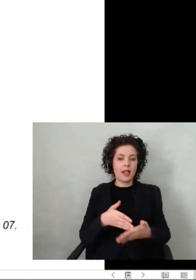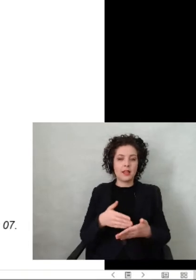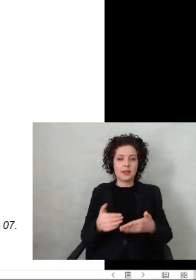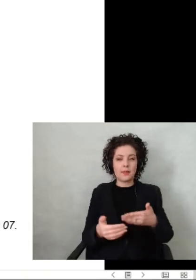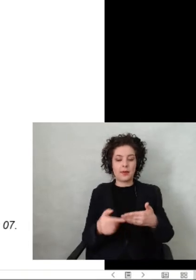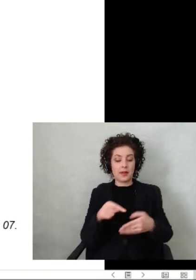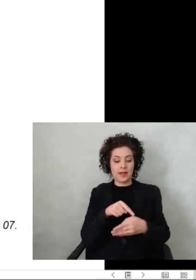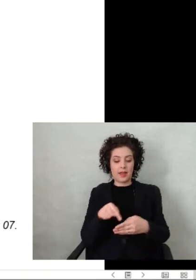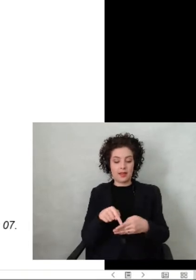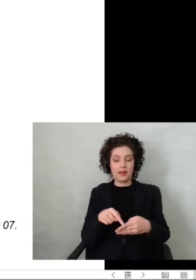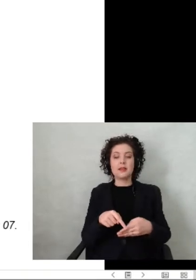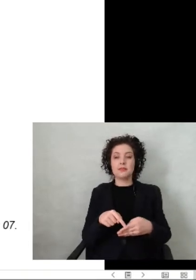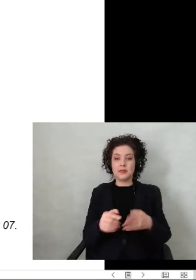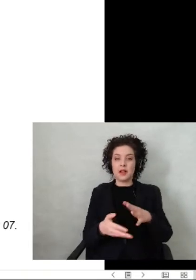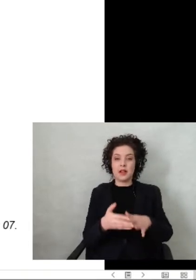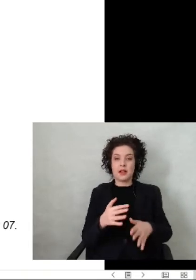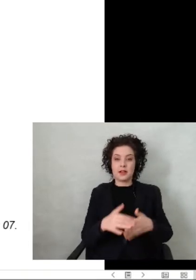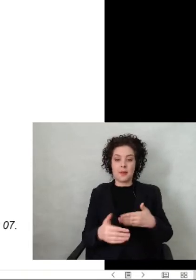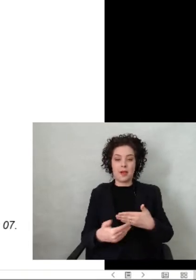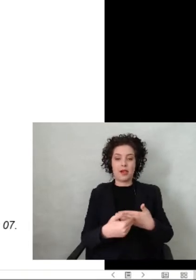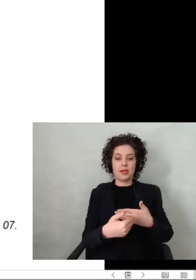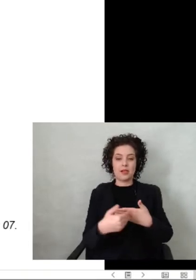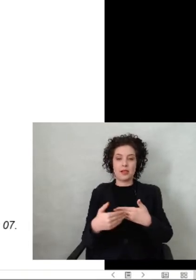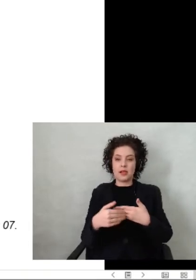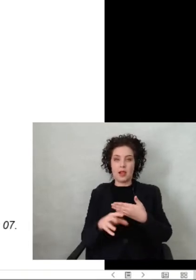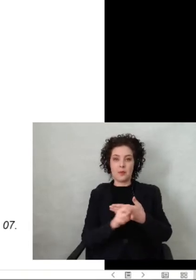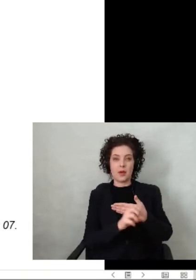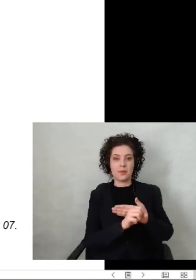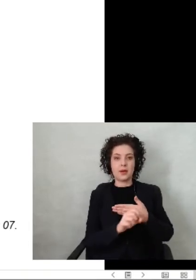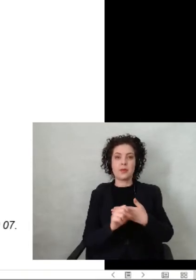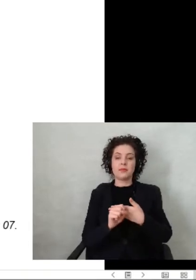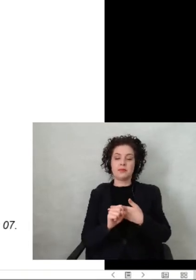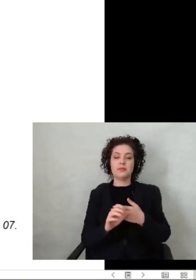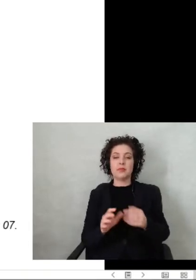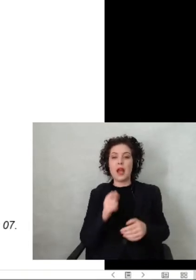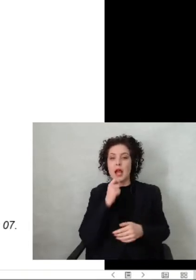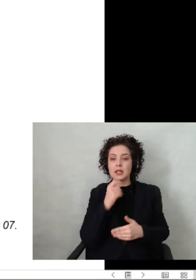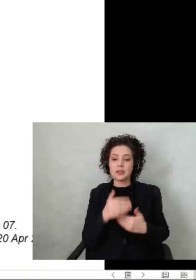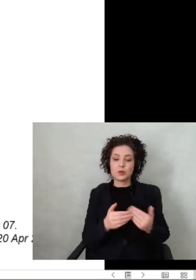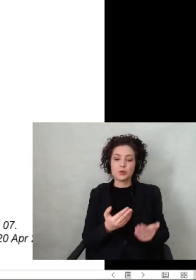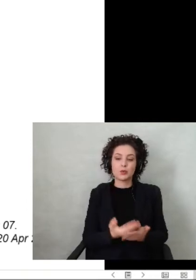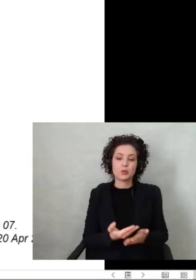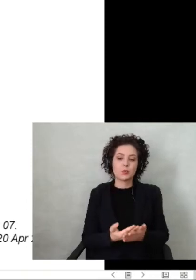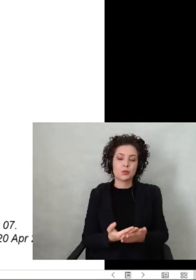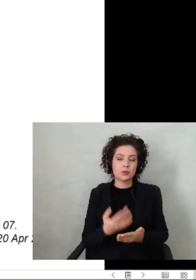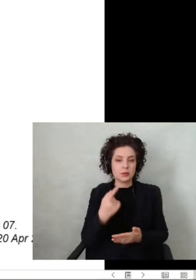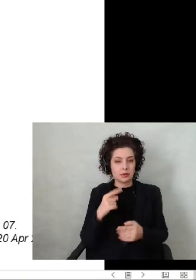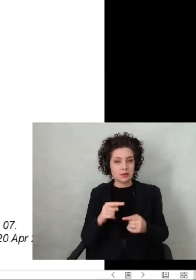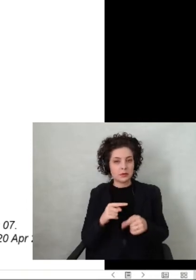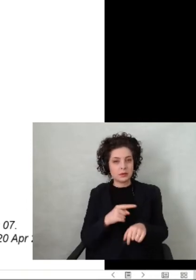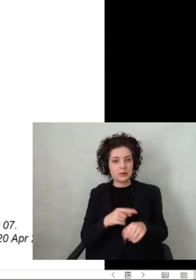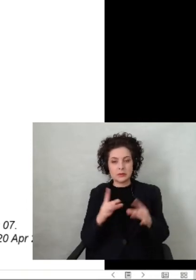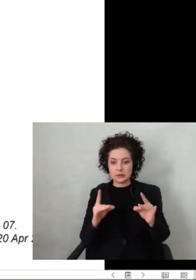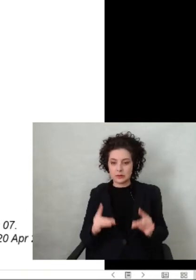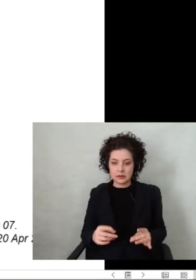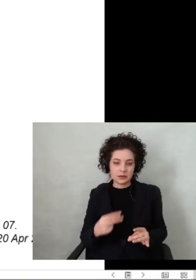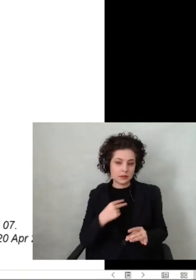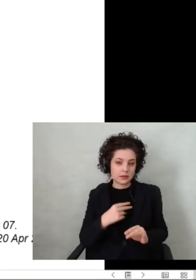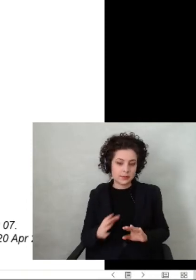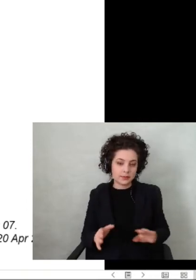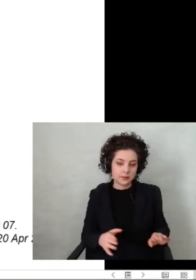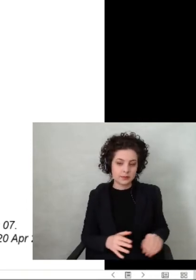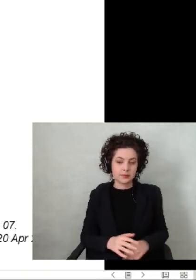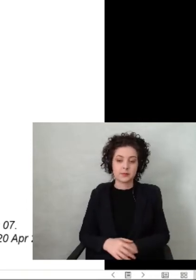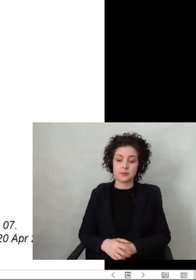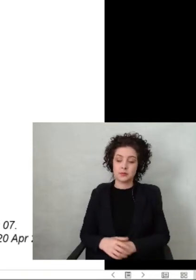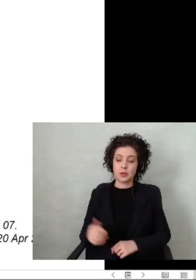ligando ao ECA2. Os estudos estão em andamento, eu não tenho muito tempo para mostrar. Mas também existe